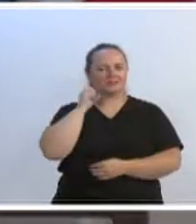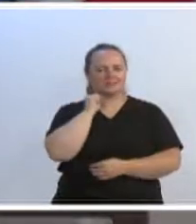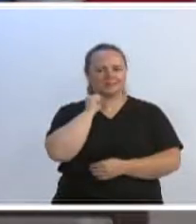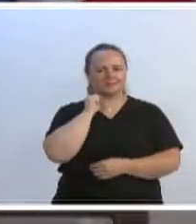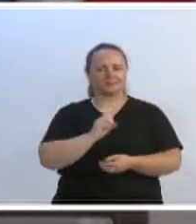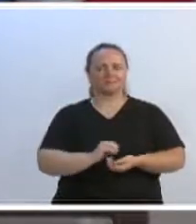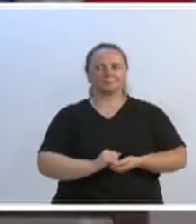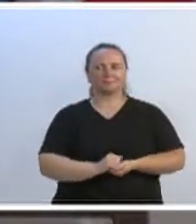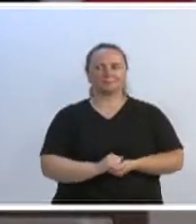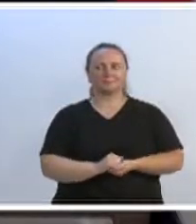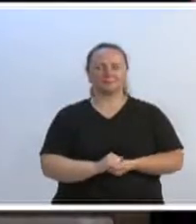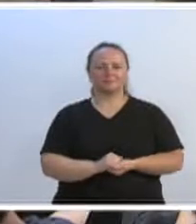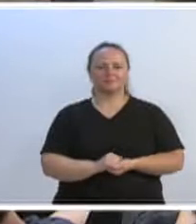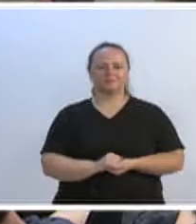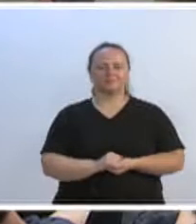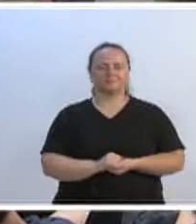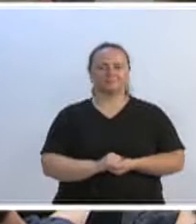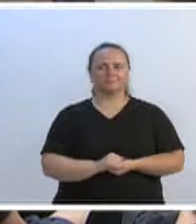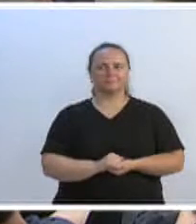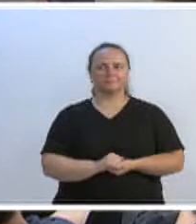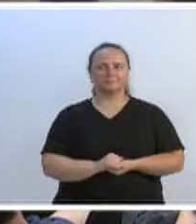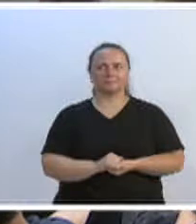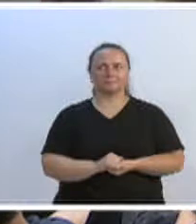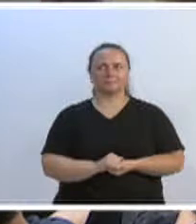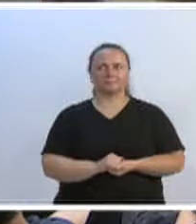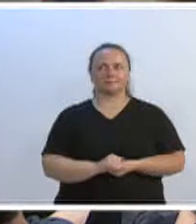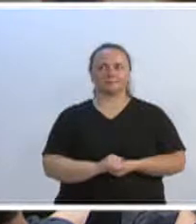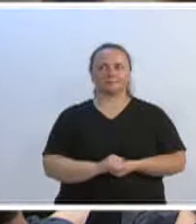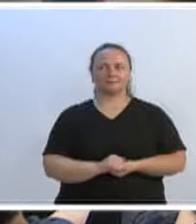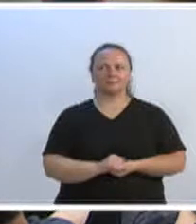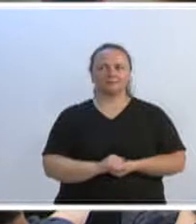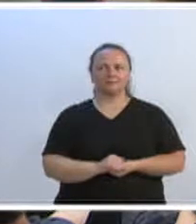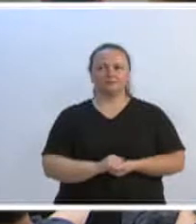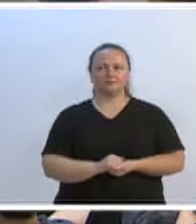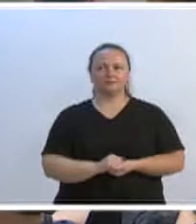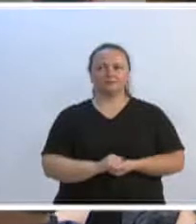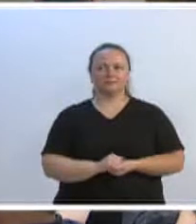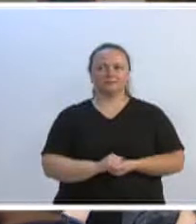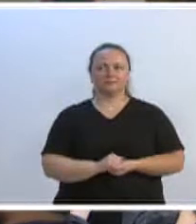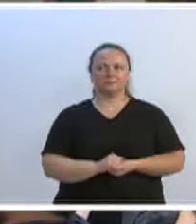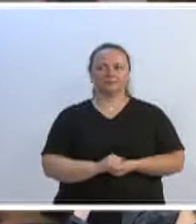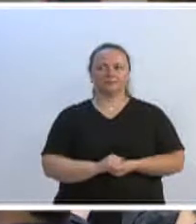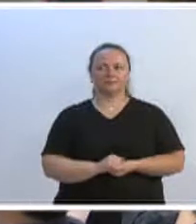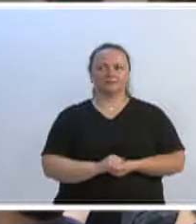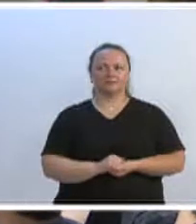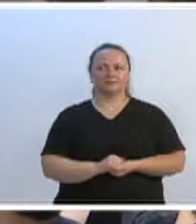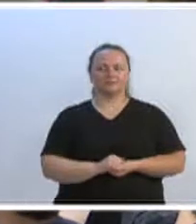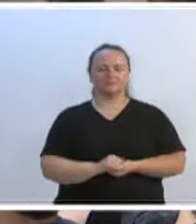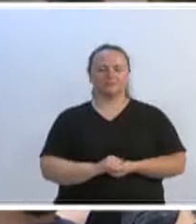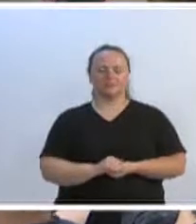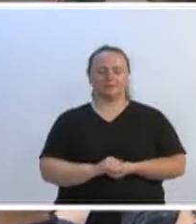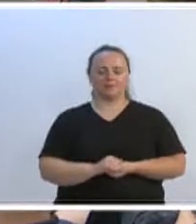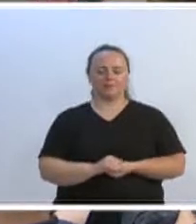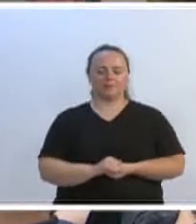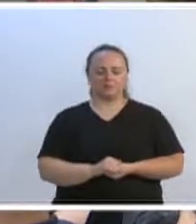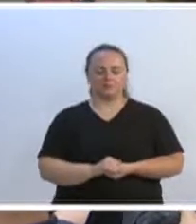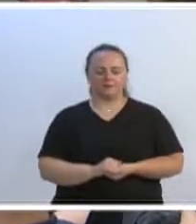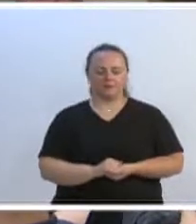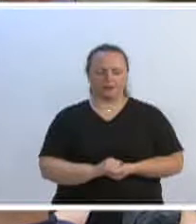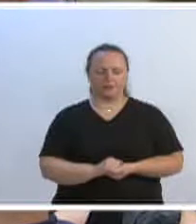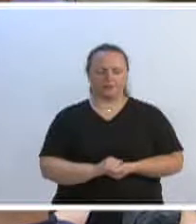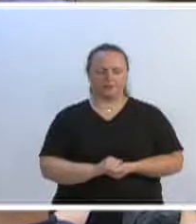excelentíssimo Napoleão Bernardes Neto, o presidente da Fundação Cultural de Blumenau, senhor Rodrigo Ramos,